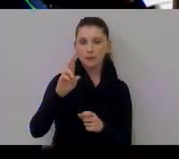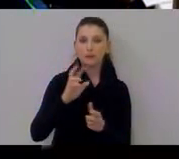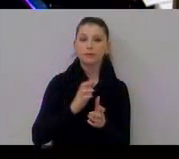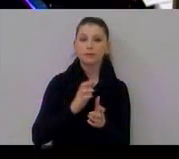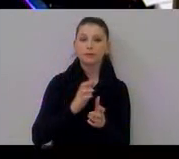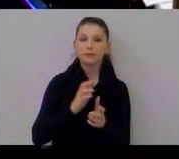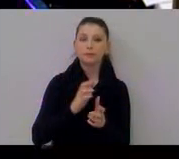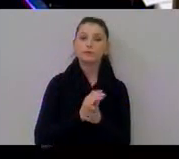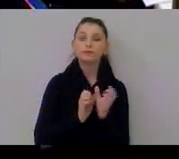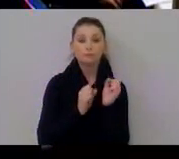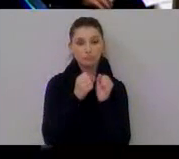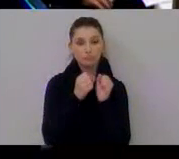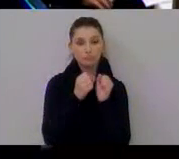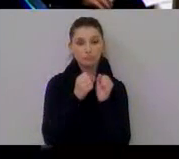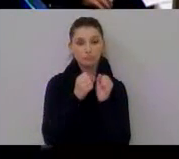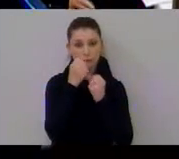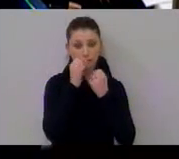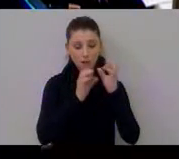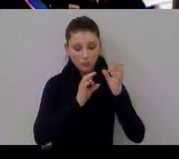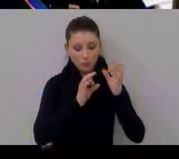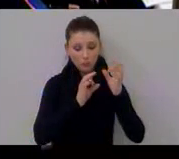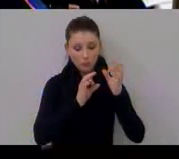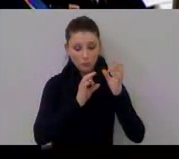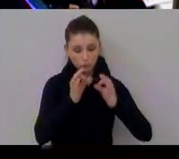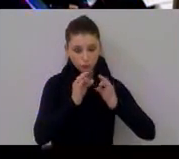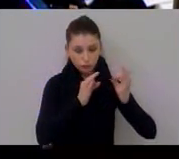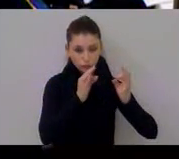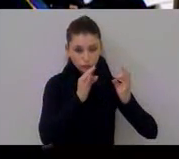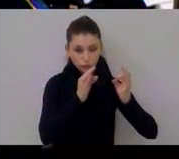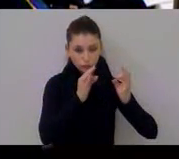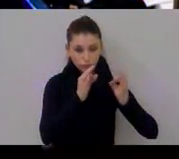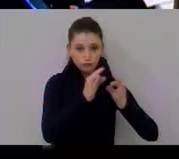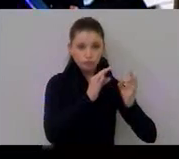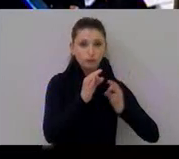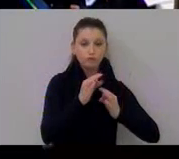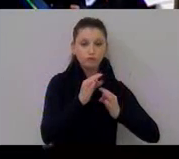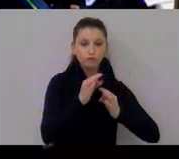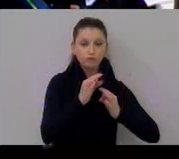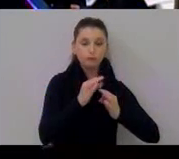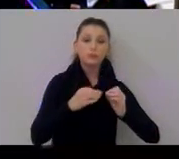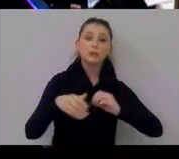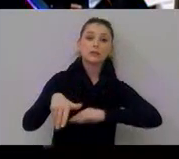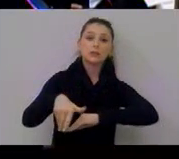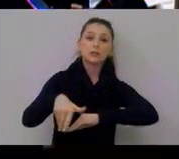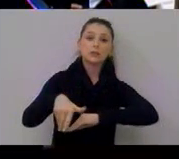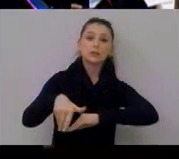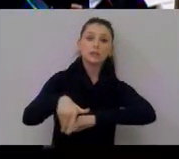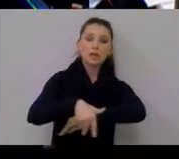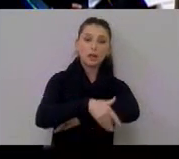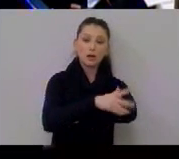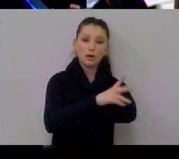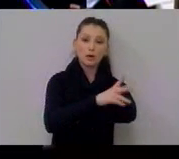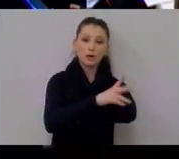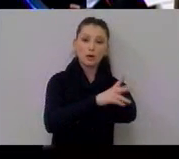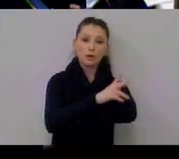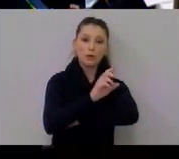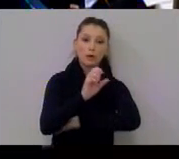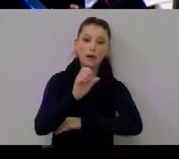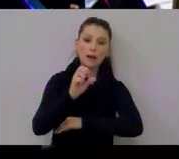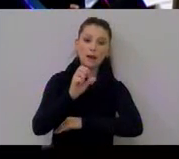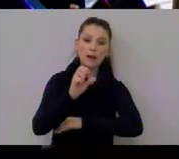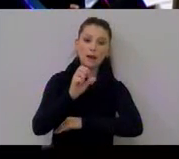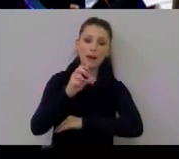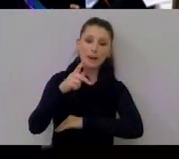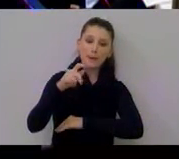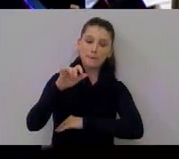patrulhamento e revestimento com material consistente da rua